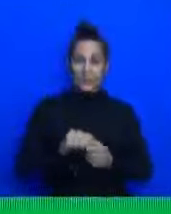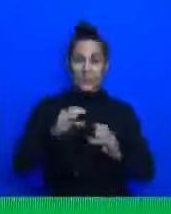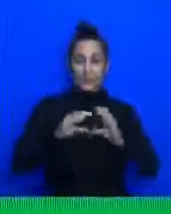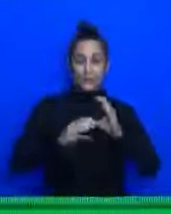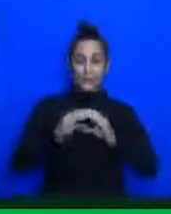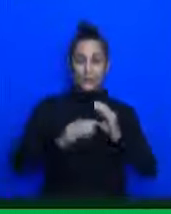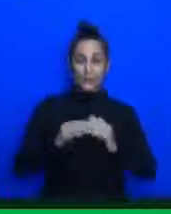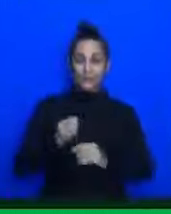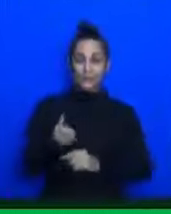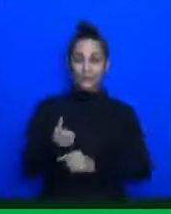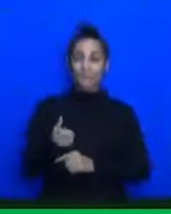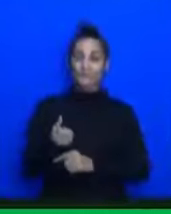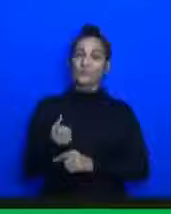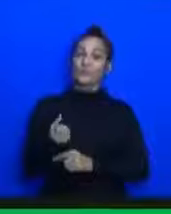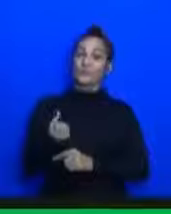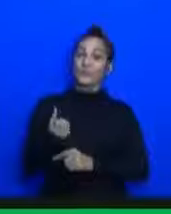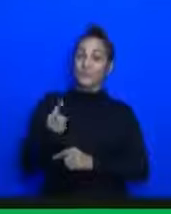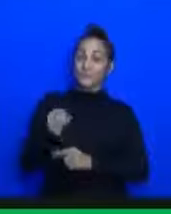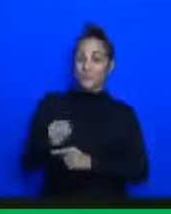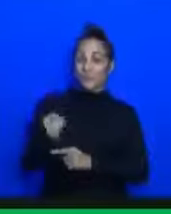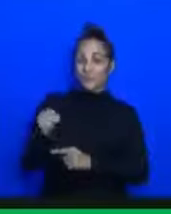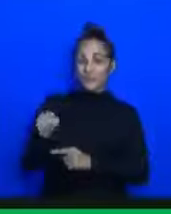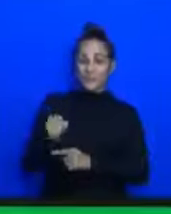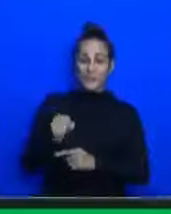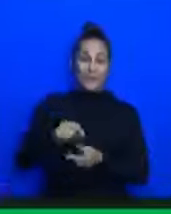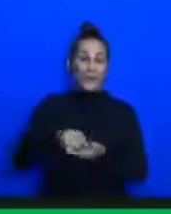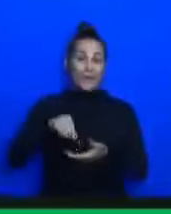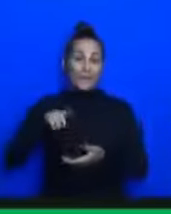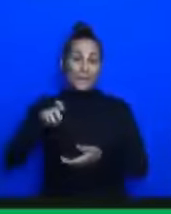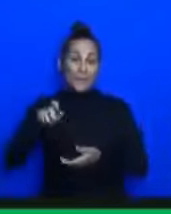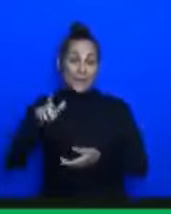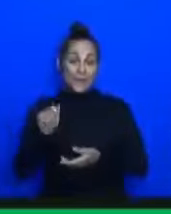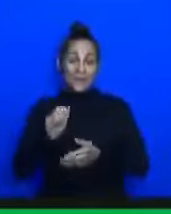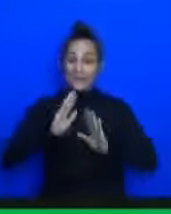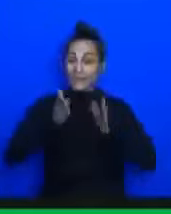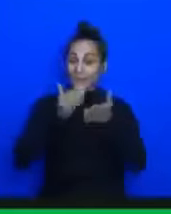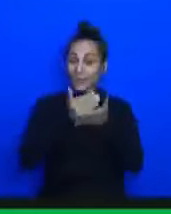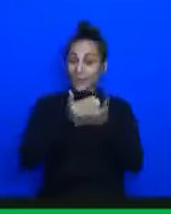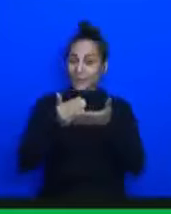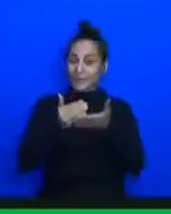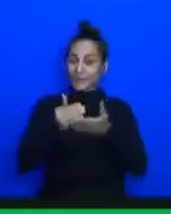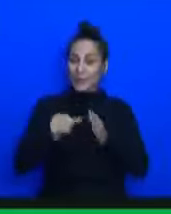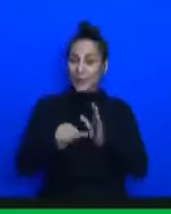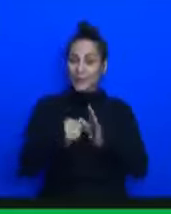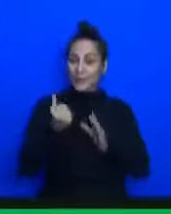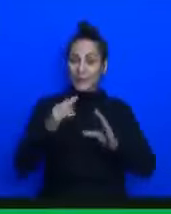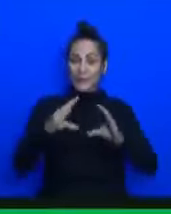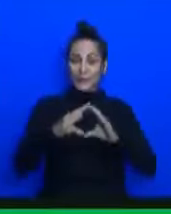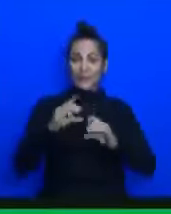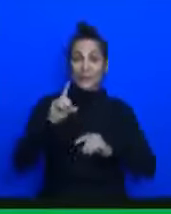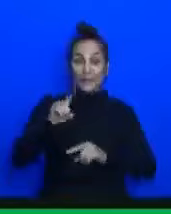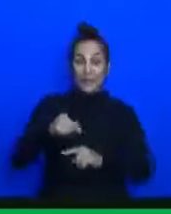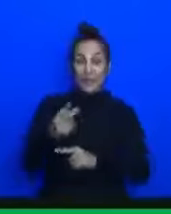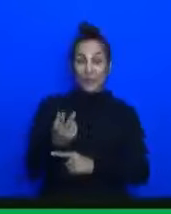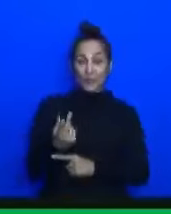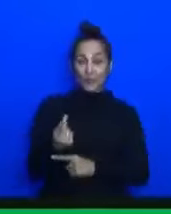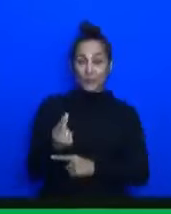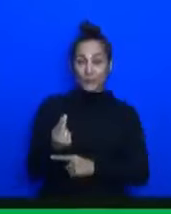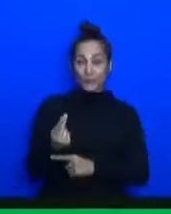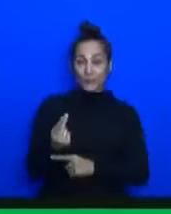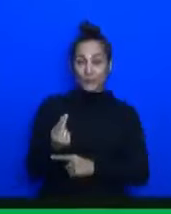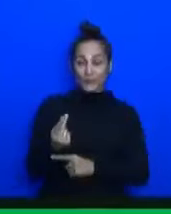Concurso 2688. Mega Sena já começou. Temos a primeira bola e é o número